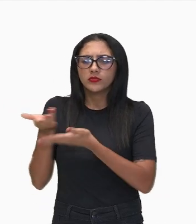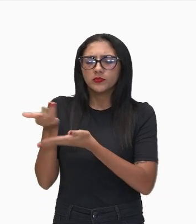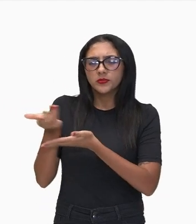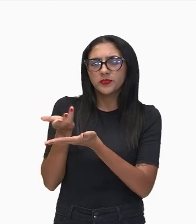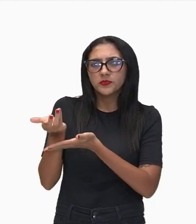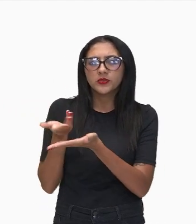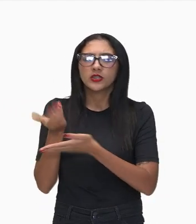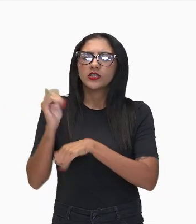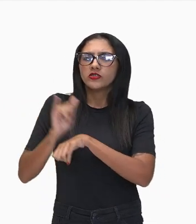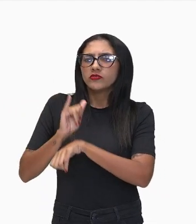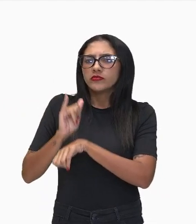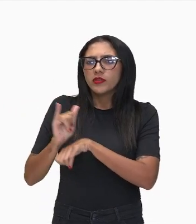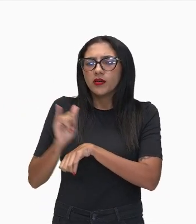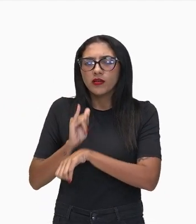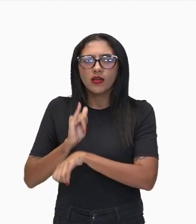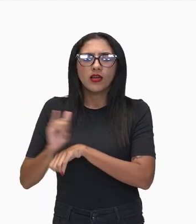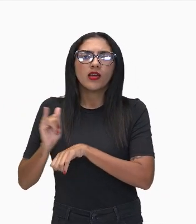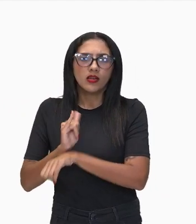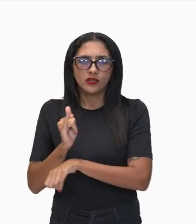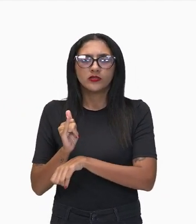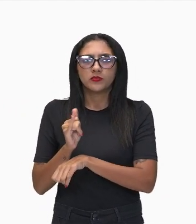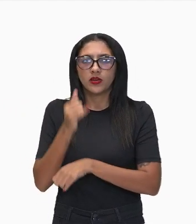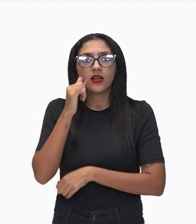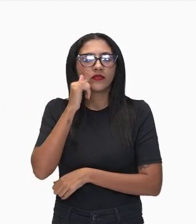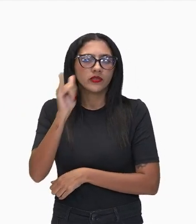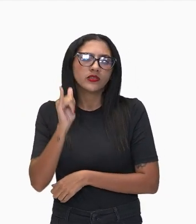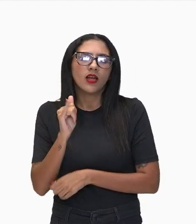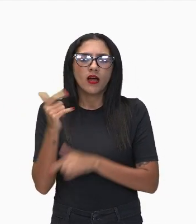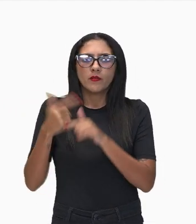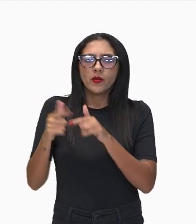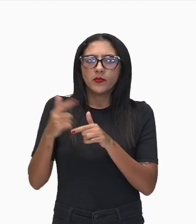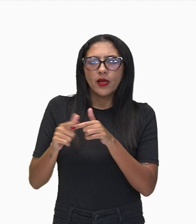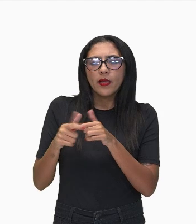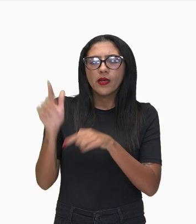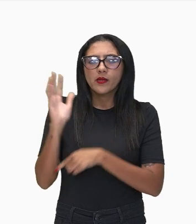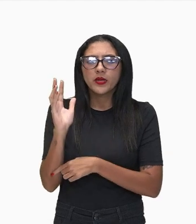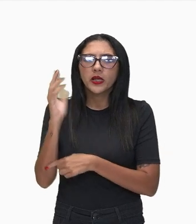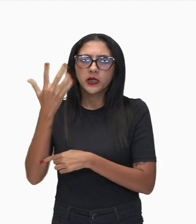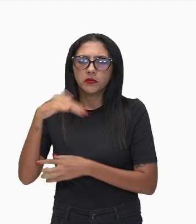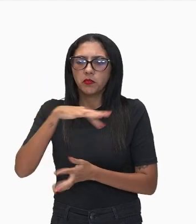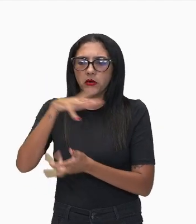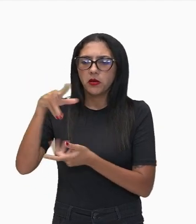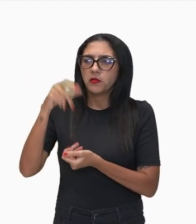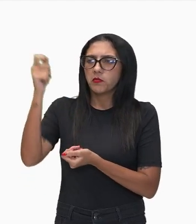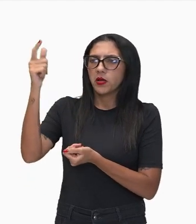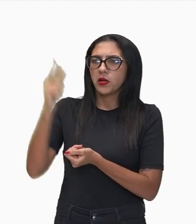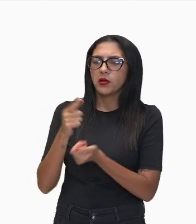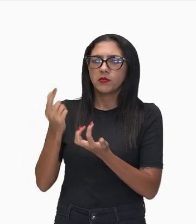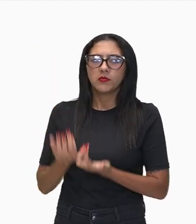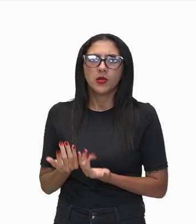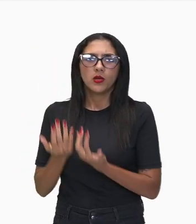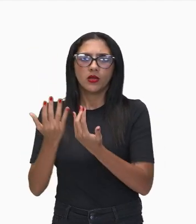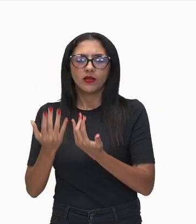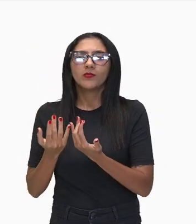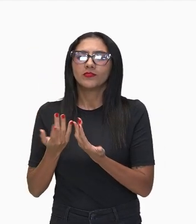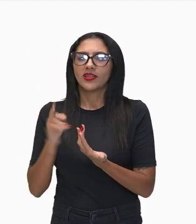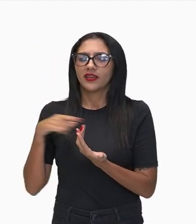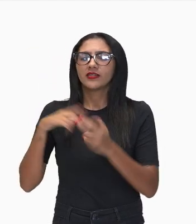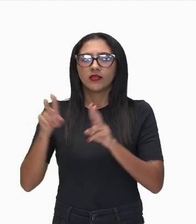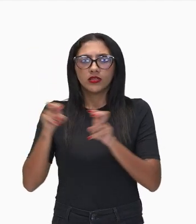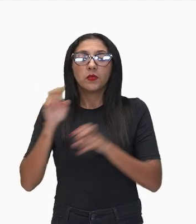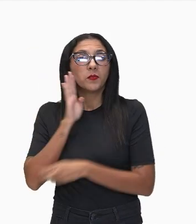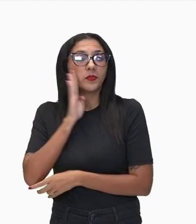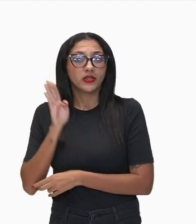aí, como forma de conter o aquecimento global, já que o evento ele está relacionado às mudanças do